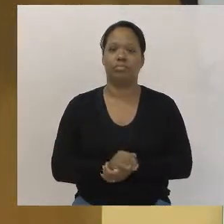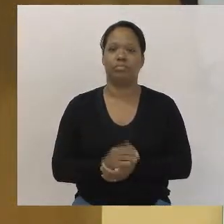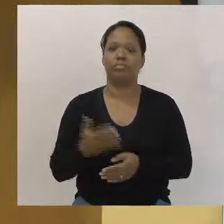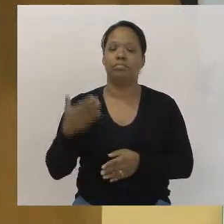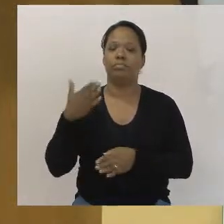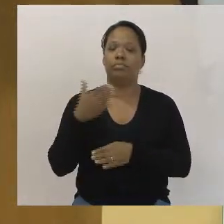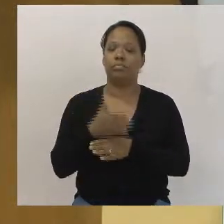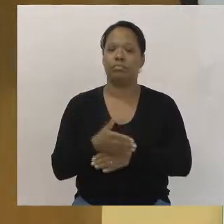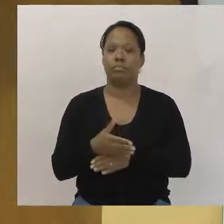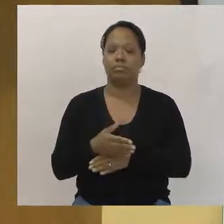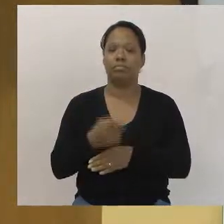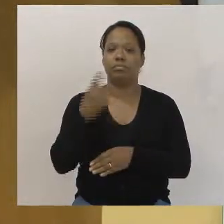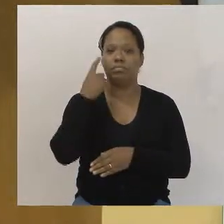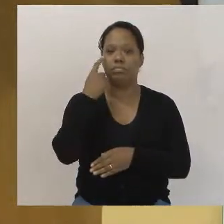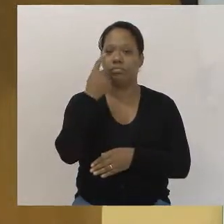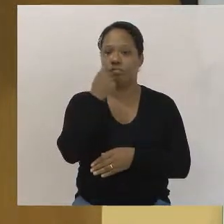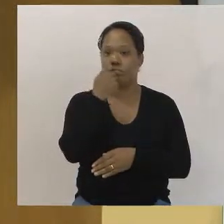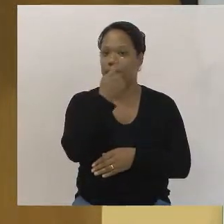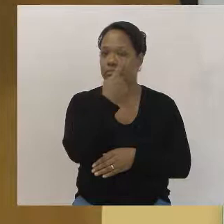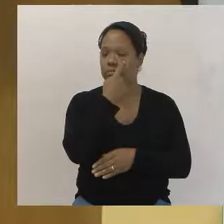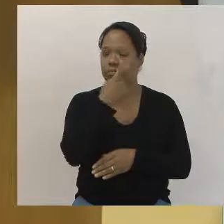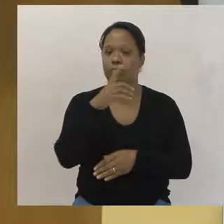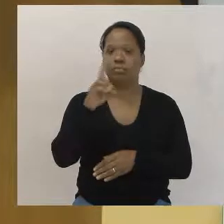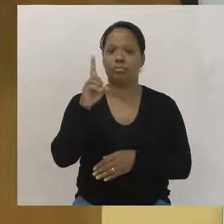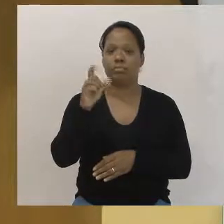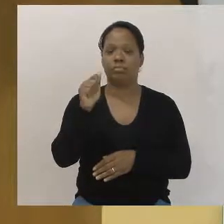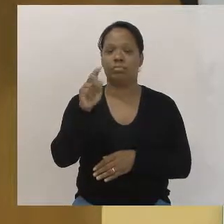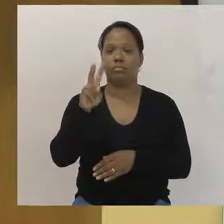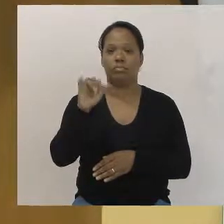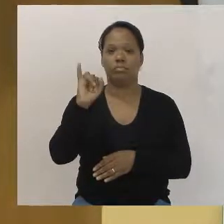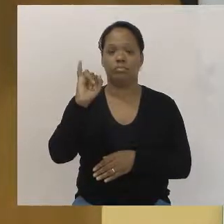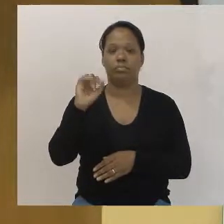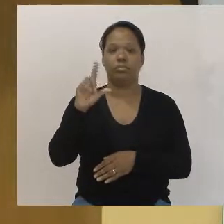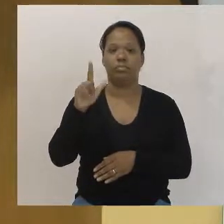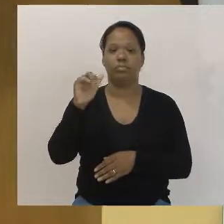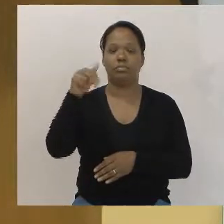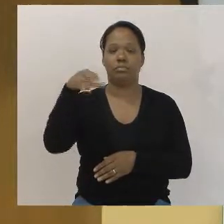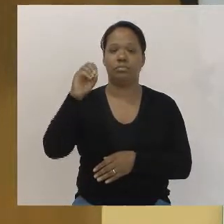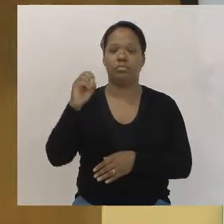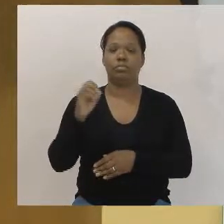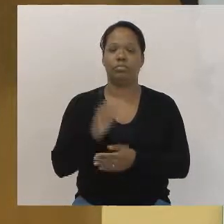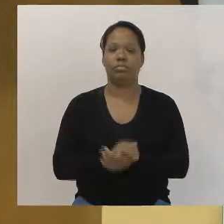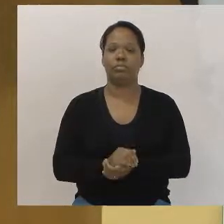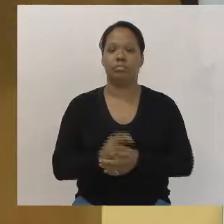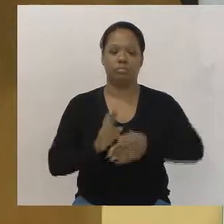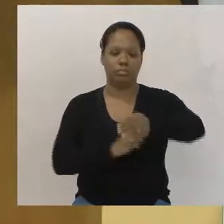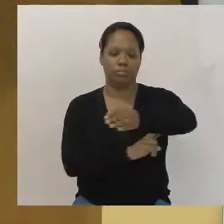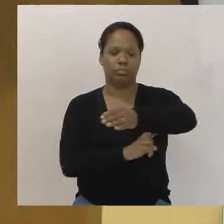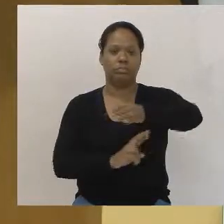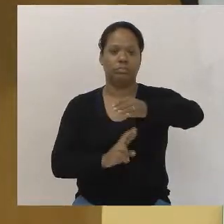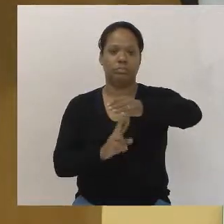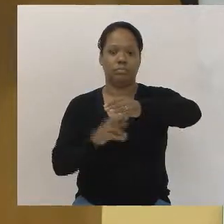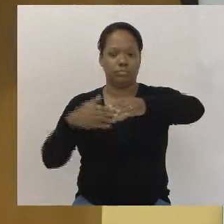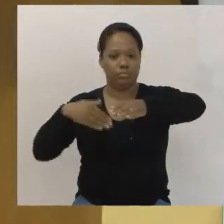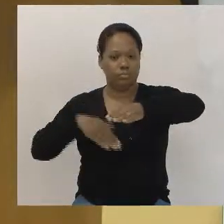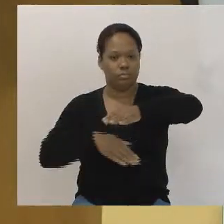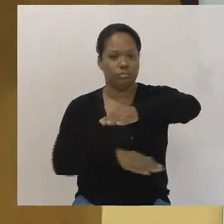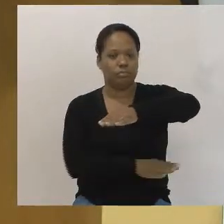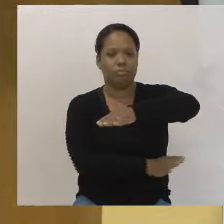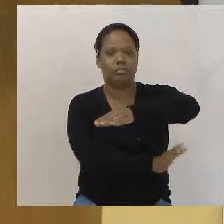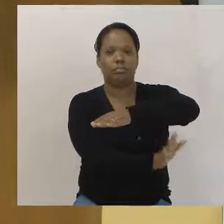acesso no parque meia lua para davi lino que passe pelo baixo do viaduto da dutra